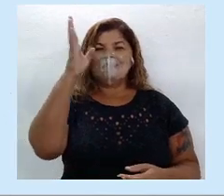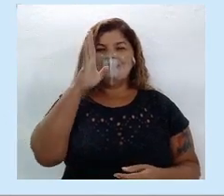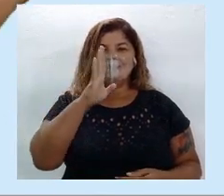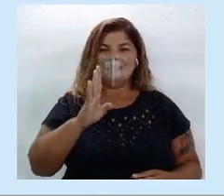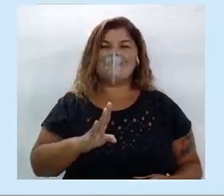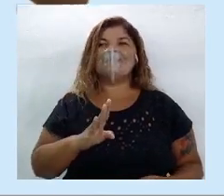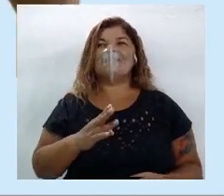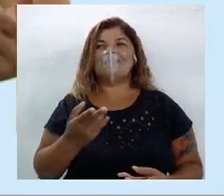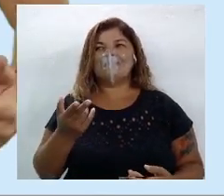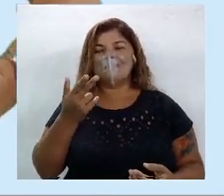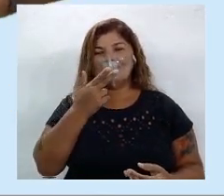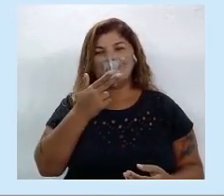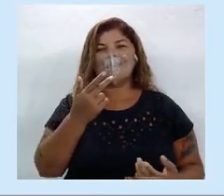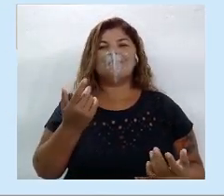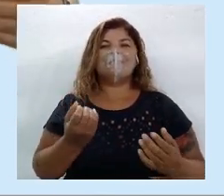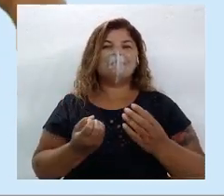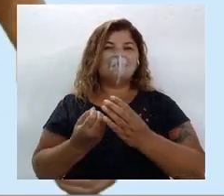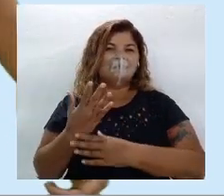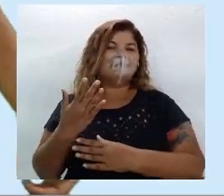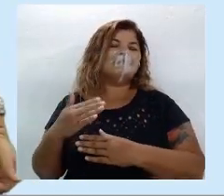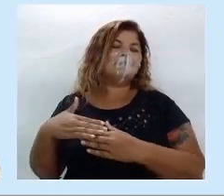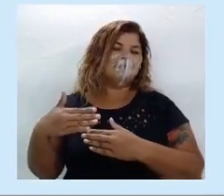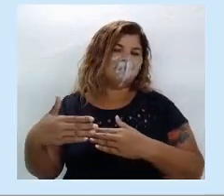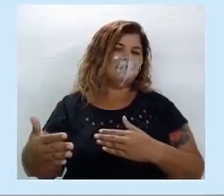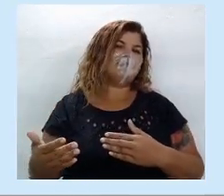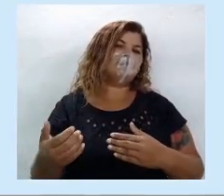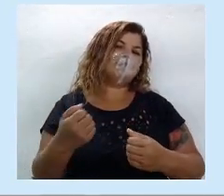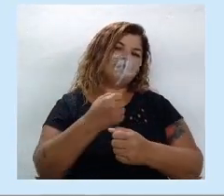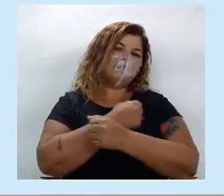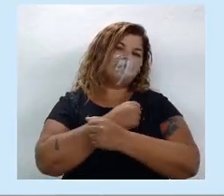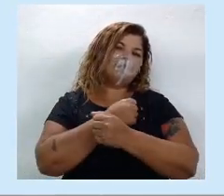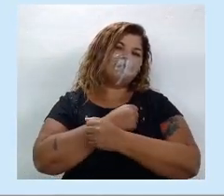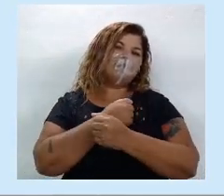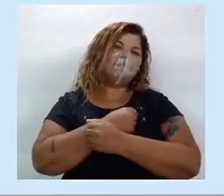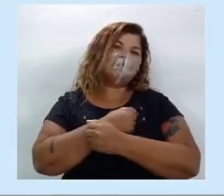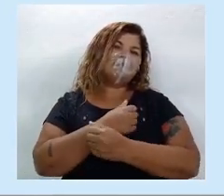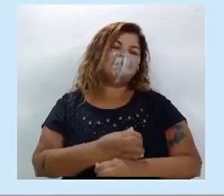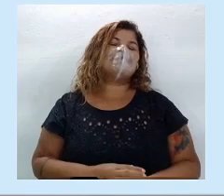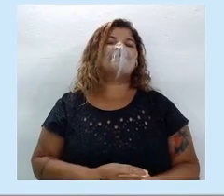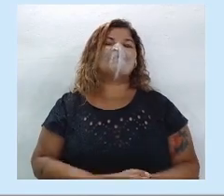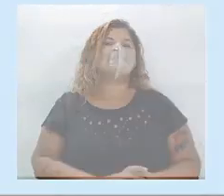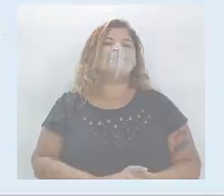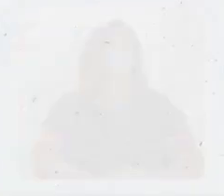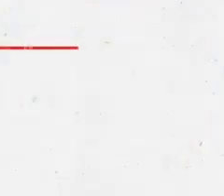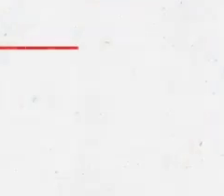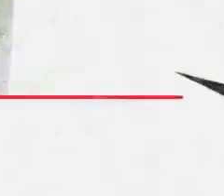protestantismo, origem, etc. Forte abraço, professor Robson.